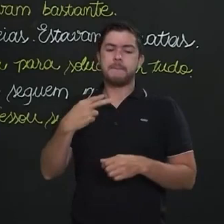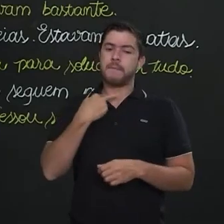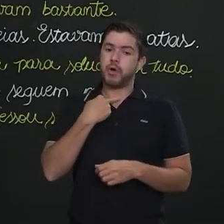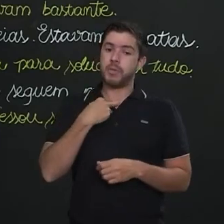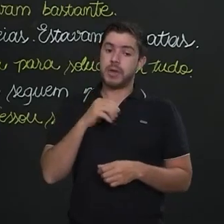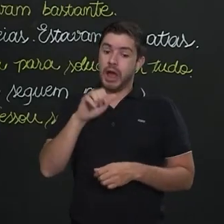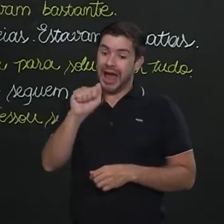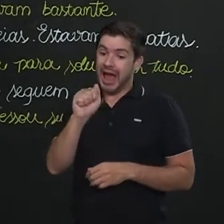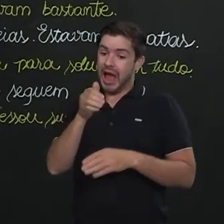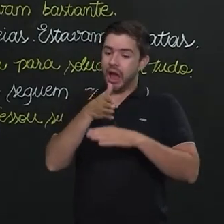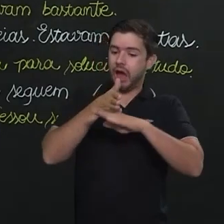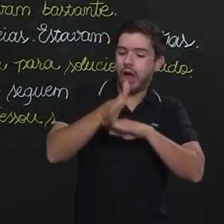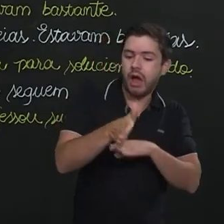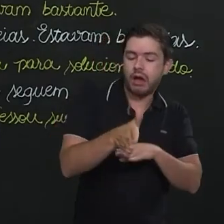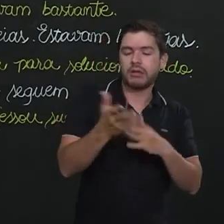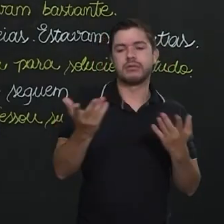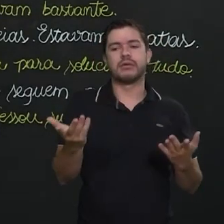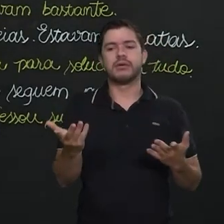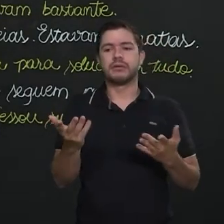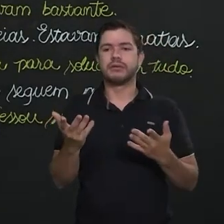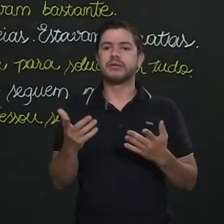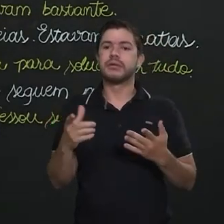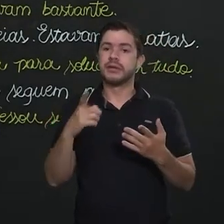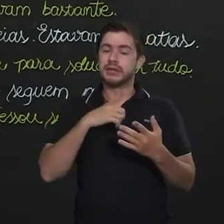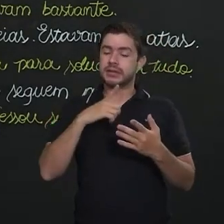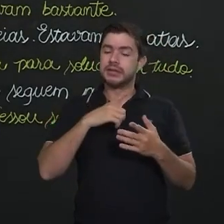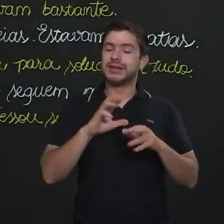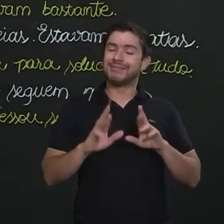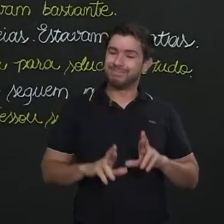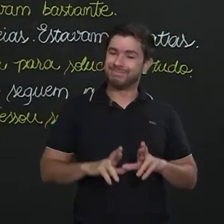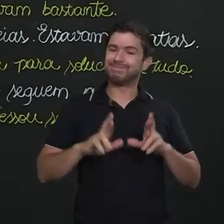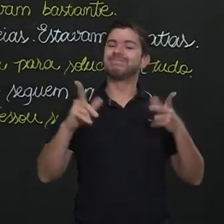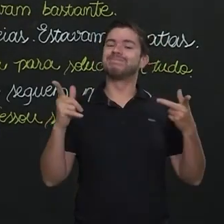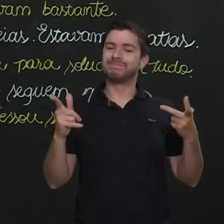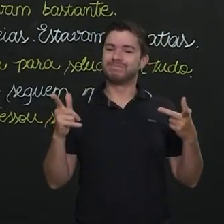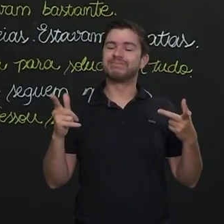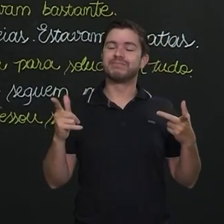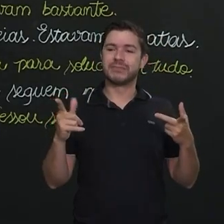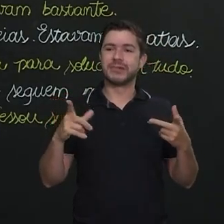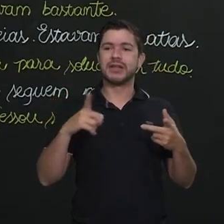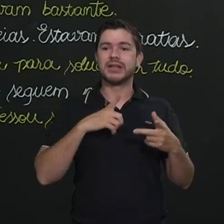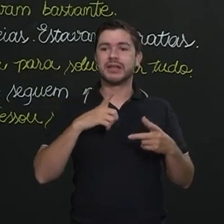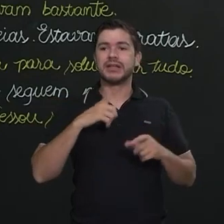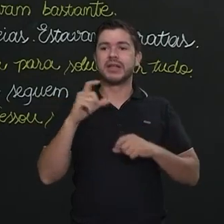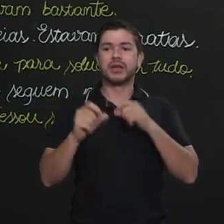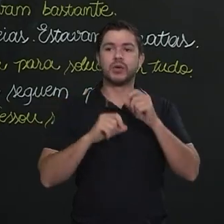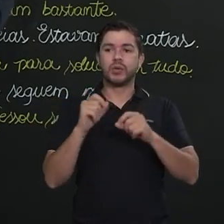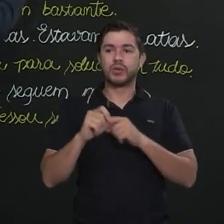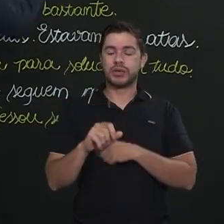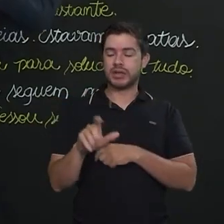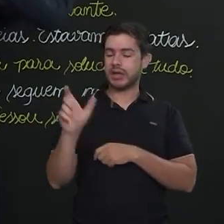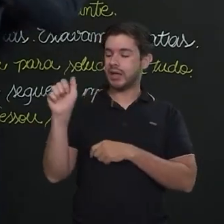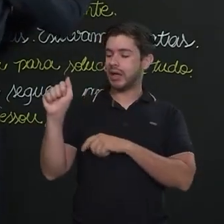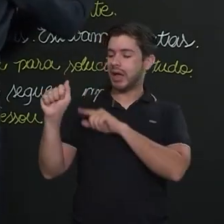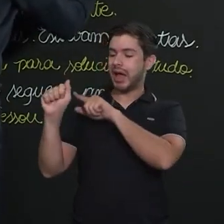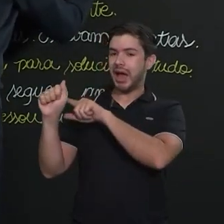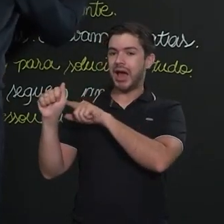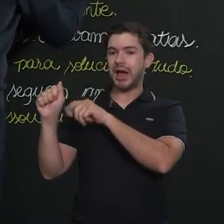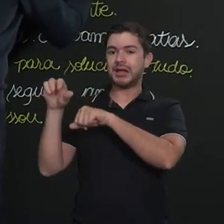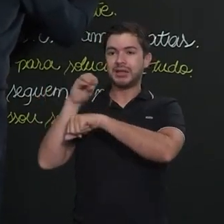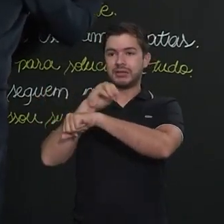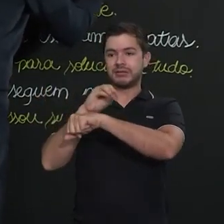Bom, é a mesma frase, é a mesma oração? Há uma pequena diferença. Temos a presença do artigo em